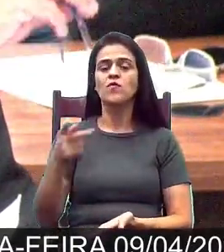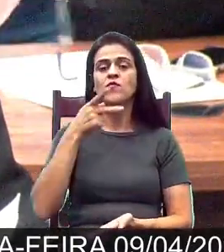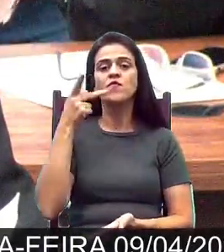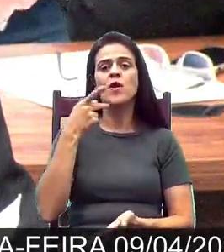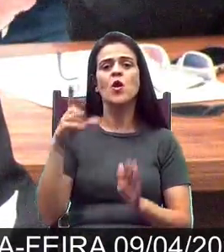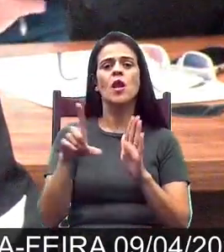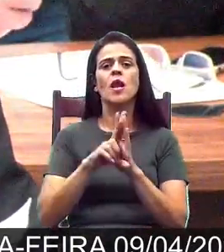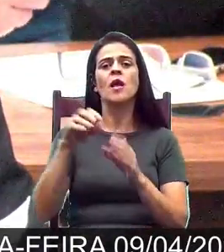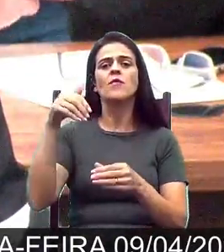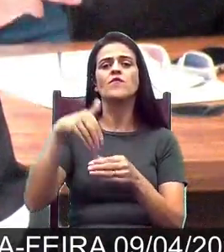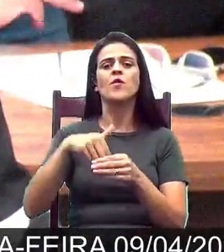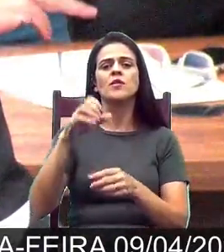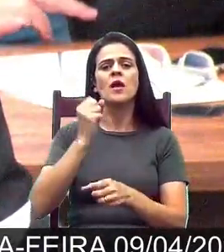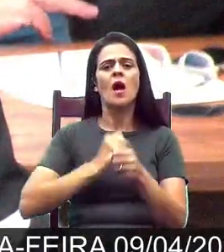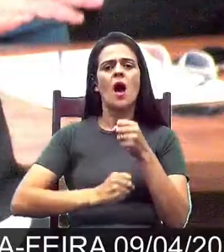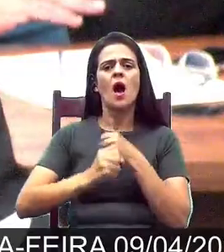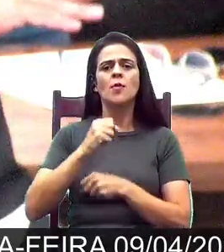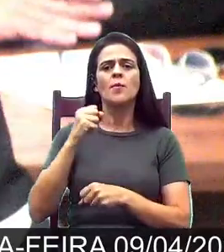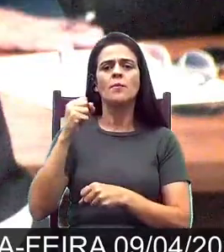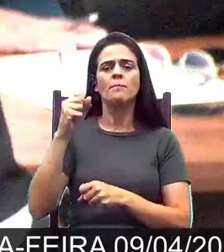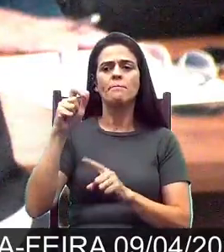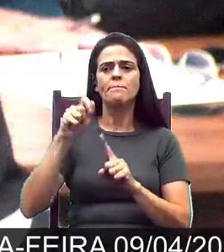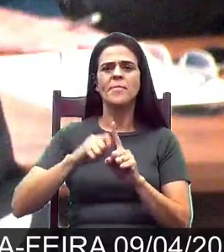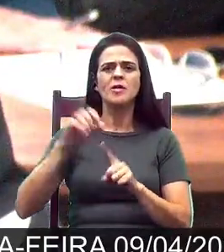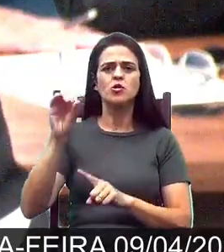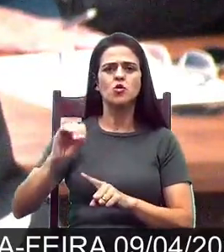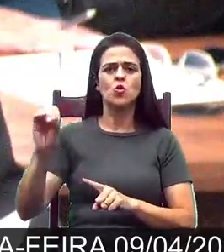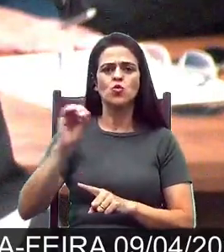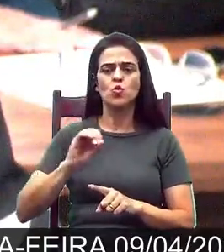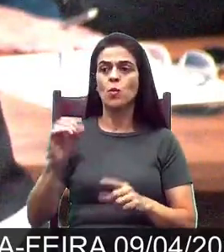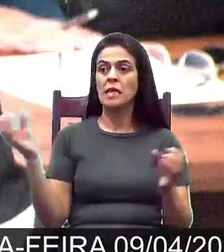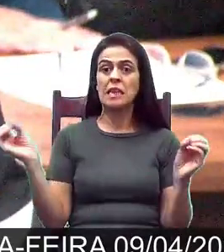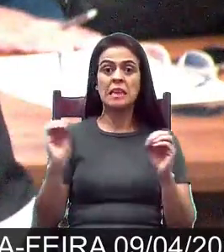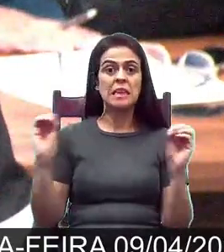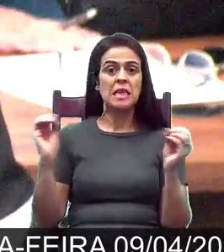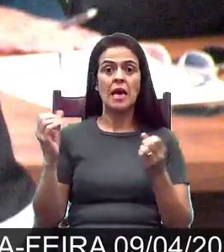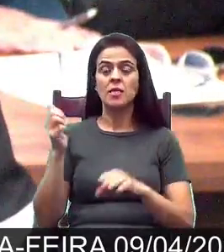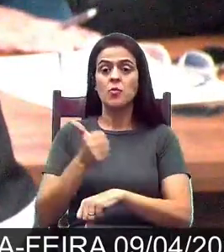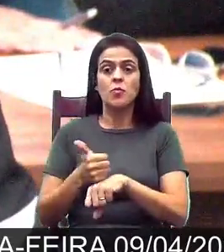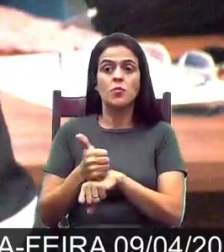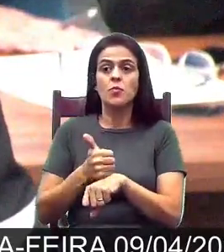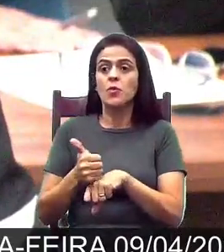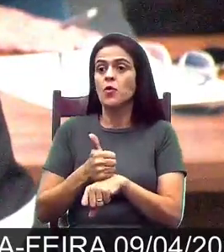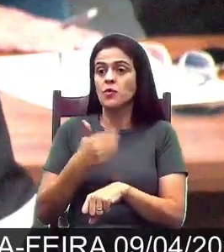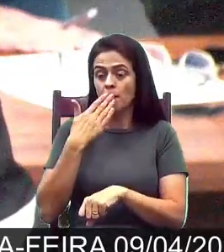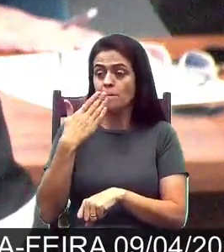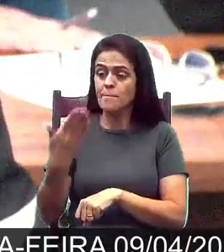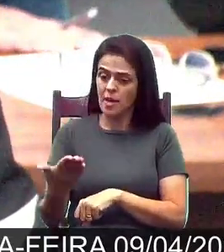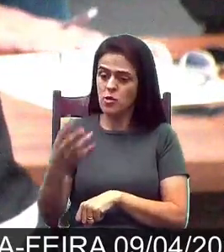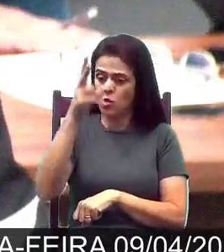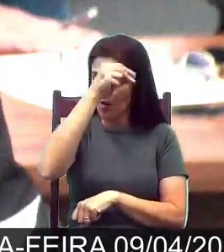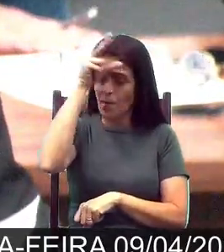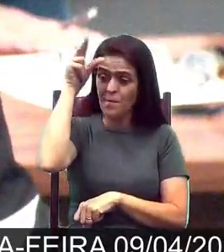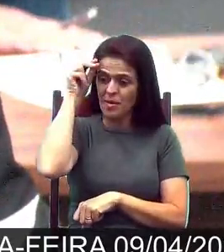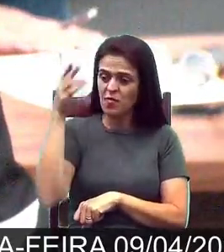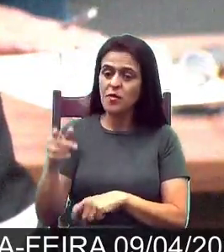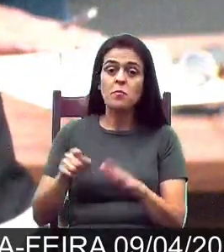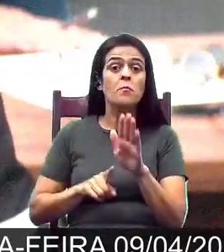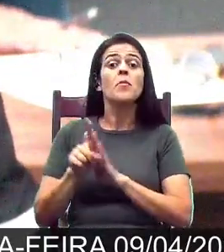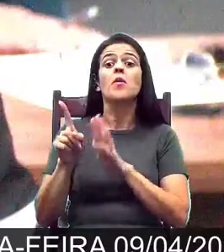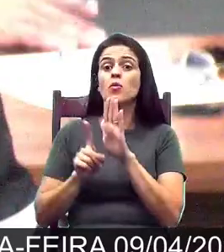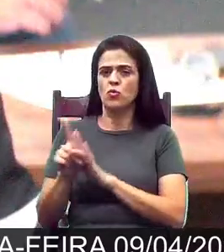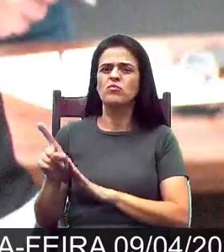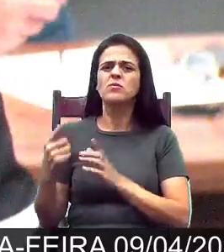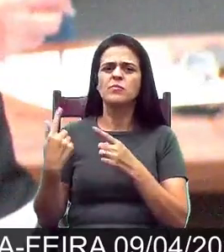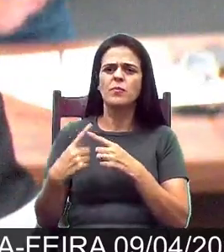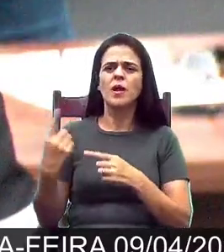ano passado e até hoje não foi feito o processo seletivo para contratação. Então, ver com o prefeito também, se ele tem alguma posição a respeito disso, para